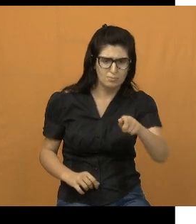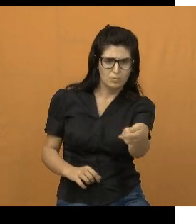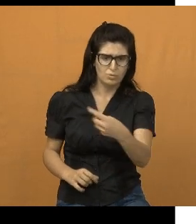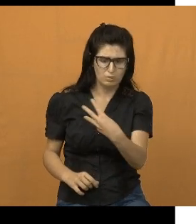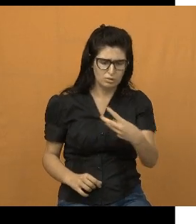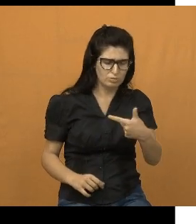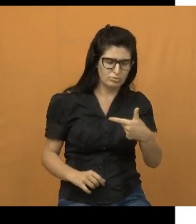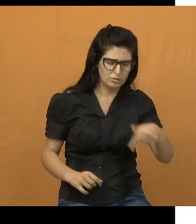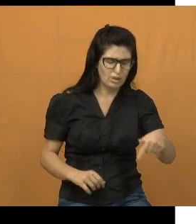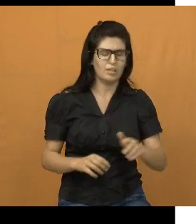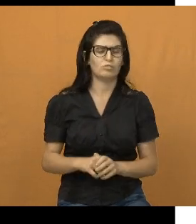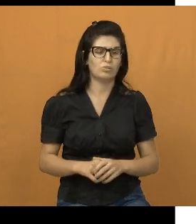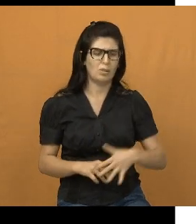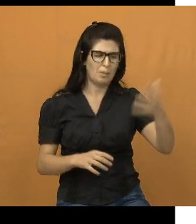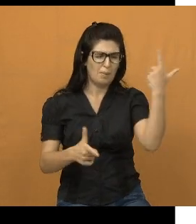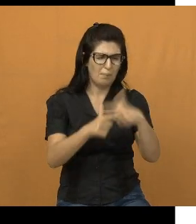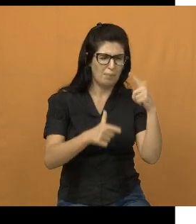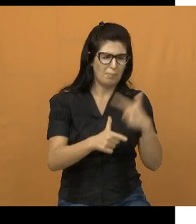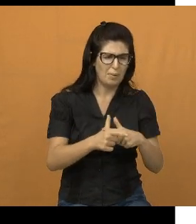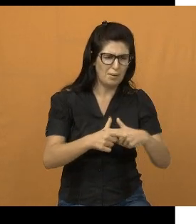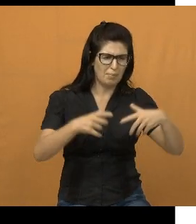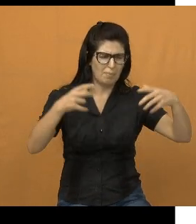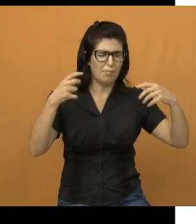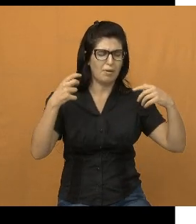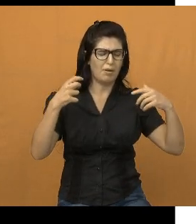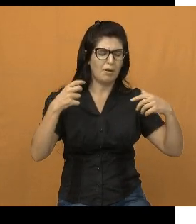16.327. Quimioterapia,